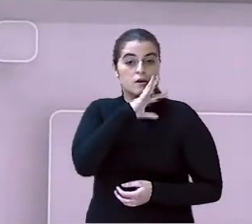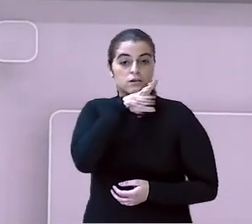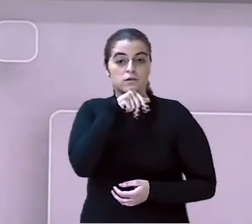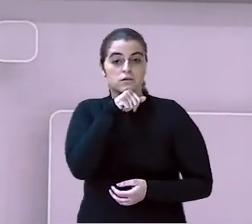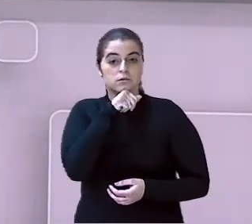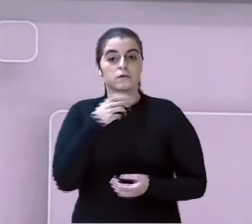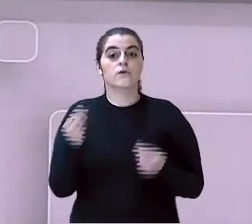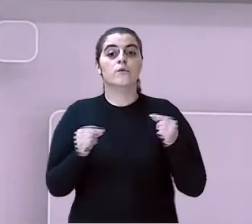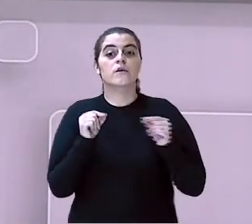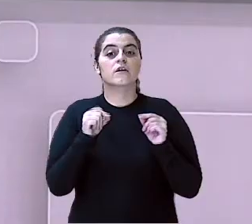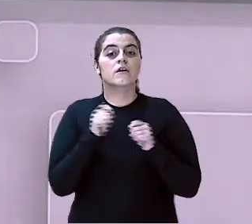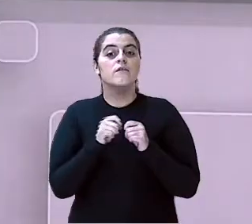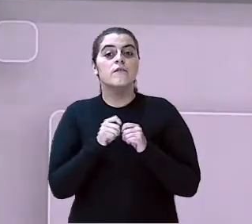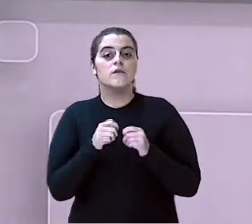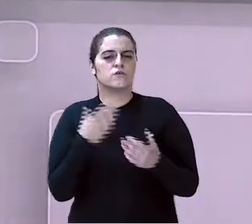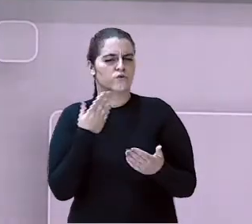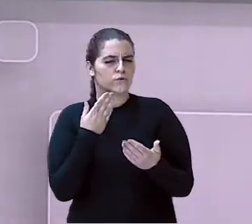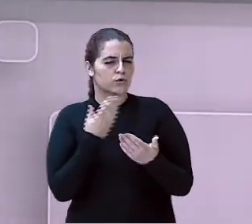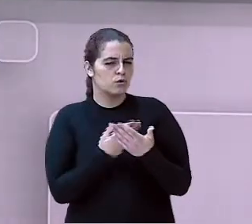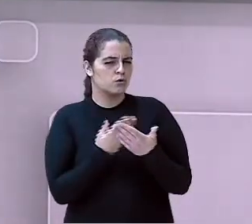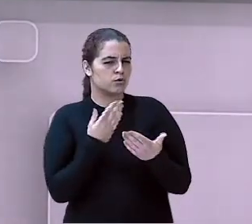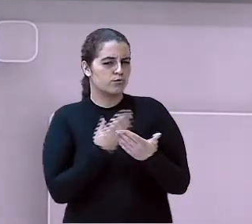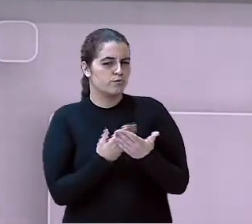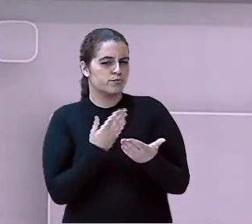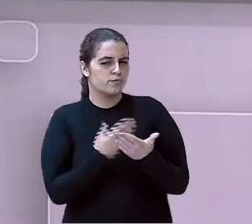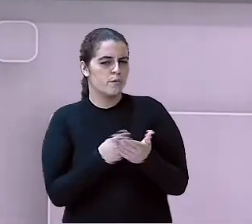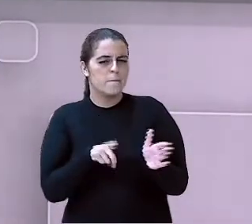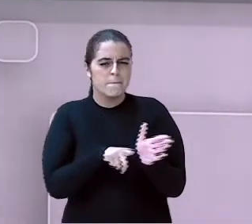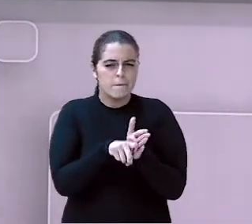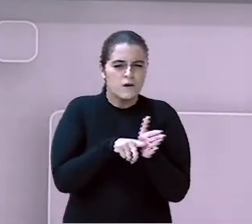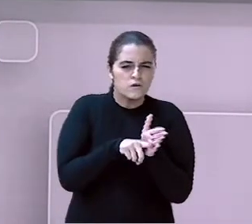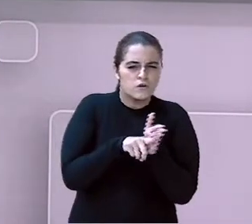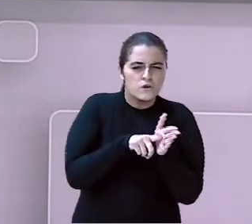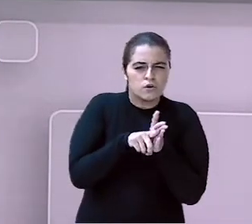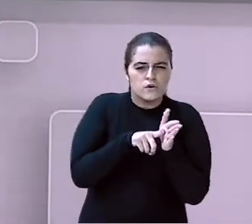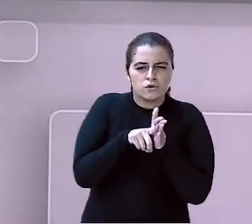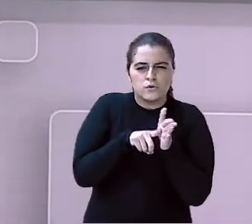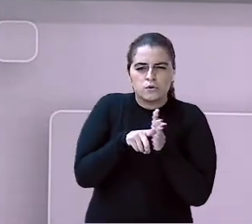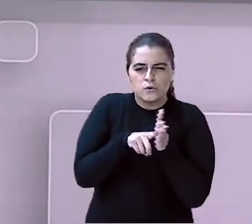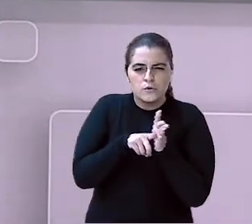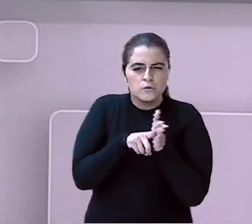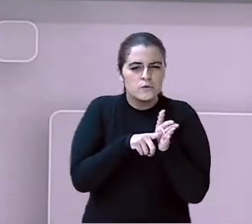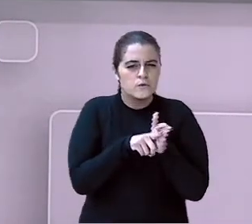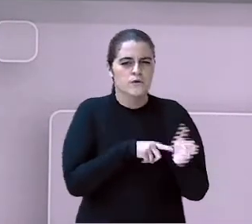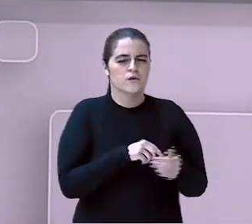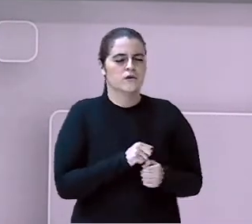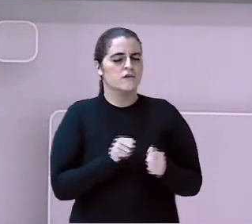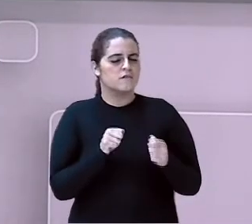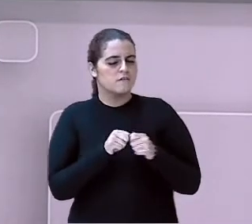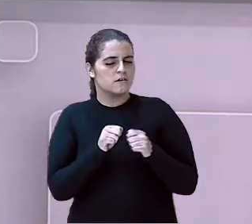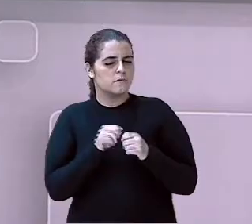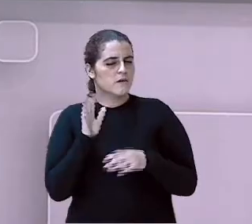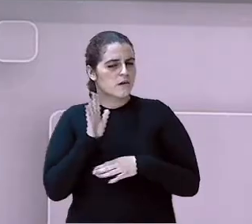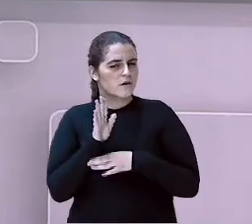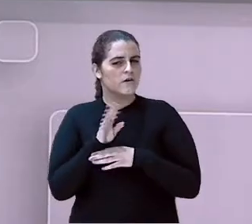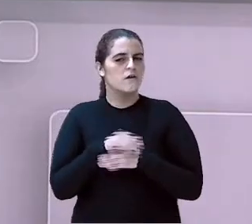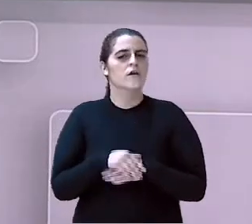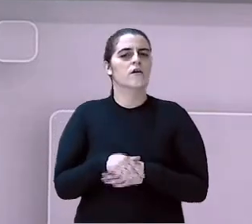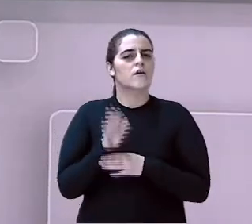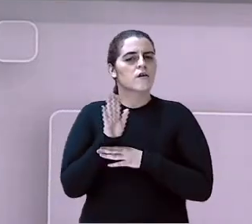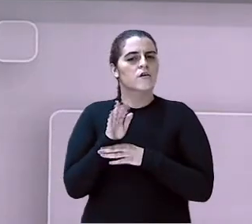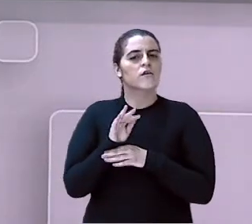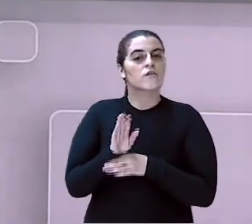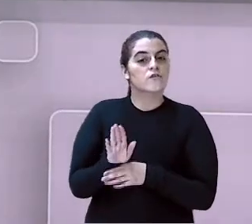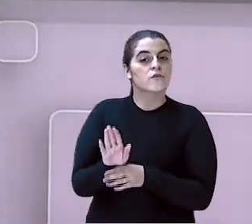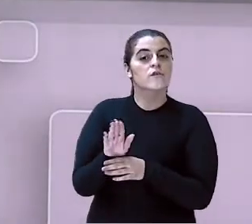o que o ser humano fez? Estudou, pesquisou, e aí ele fez para ajudar a gente o